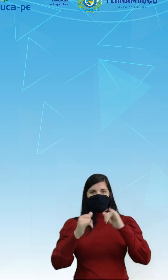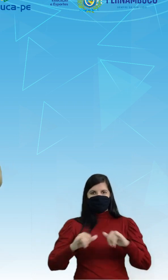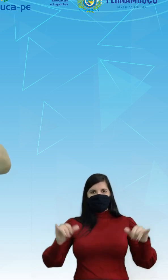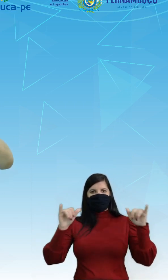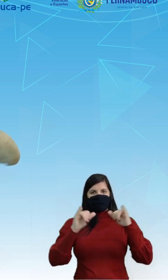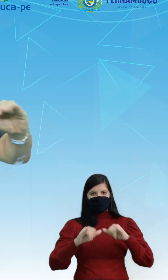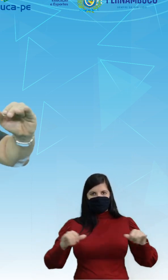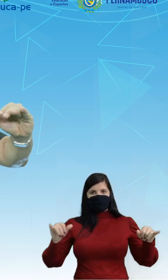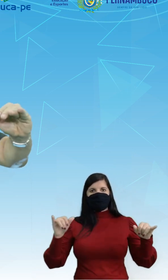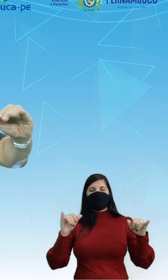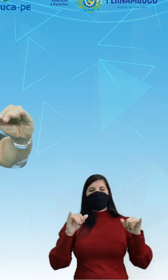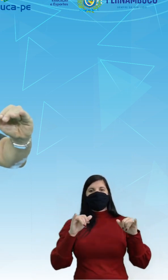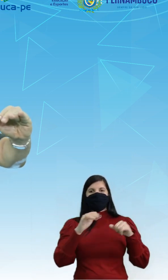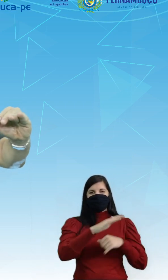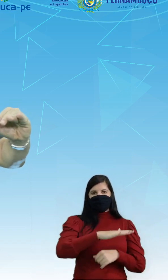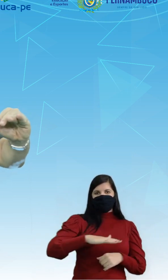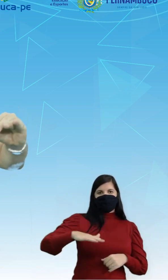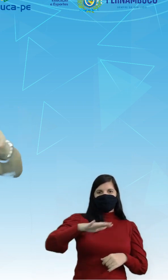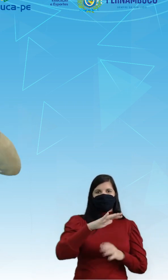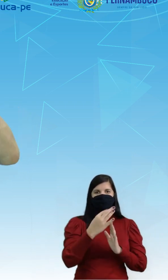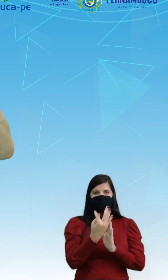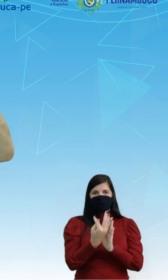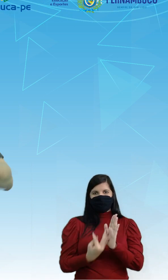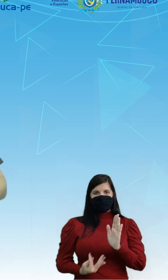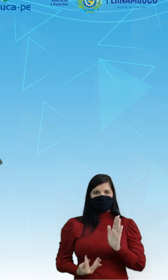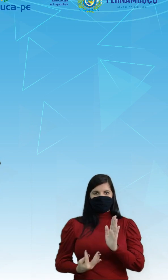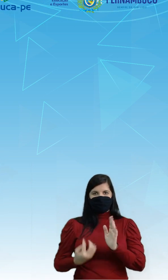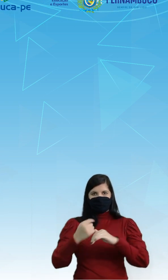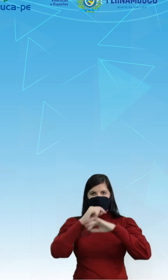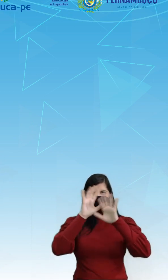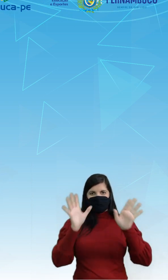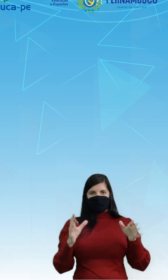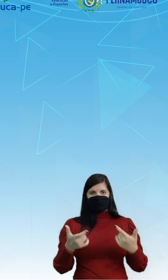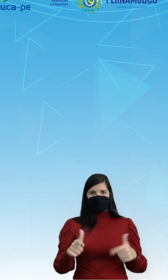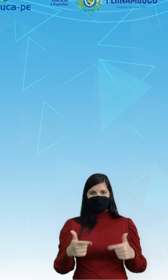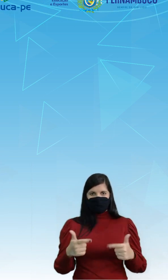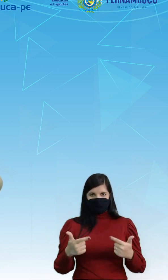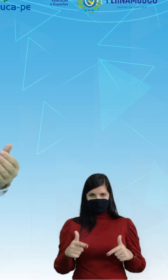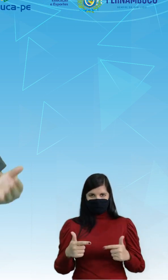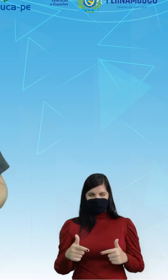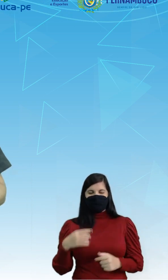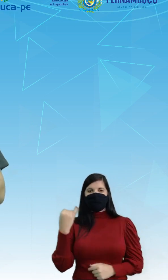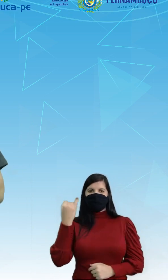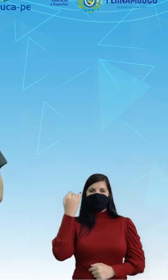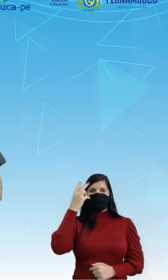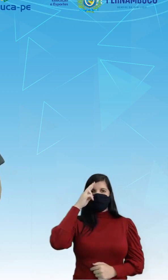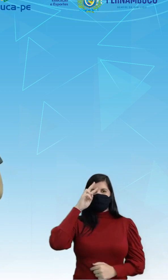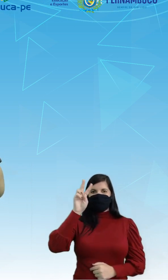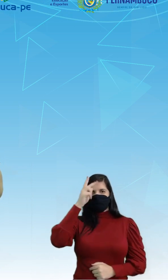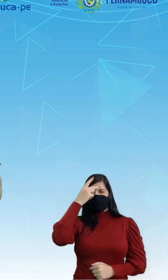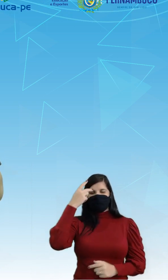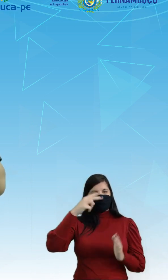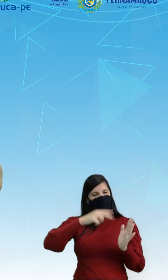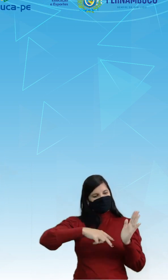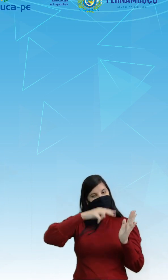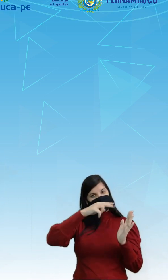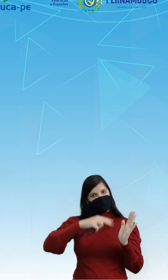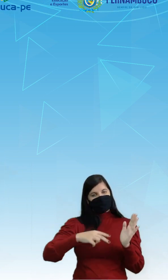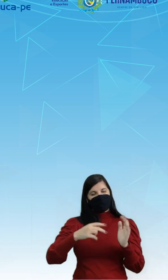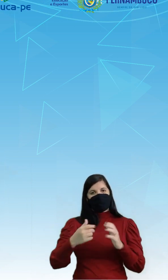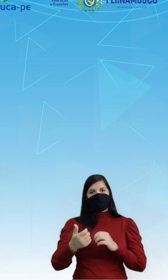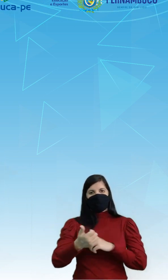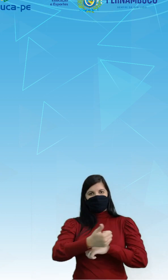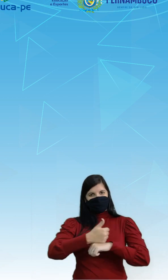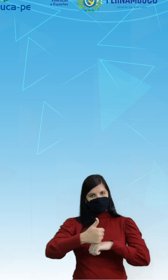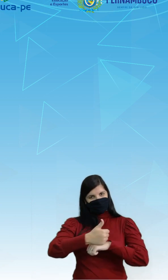informações que não estão na superfície do texto. Então é importante lembrar que um leitor que nós chamamos